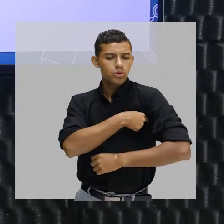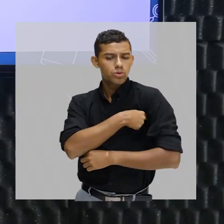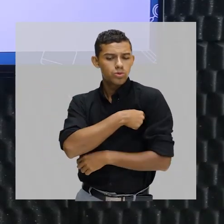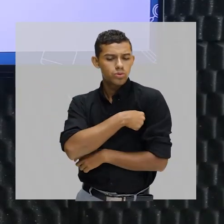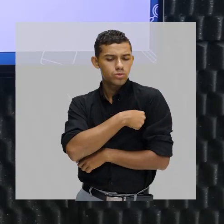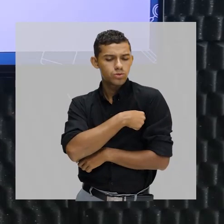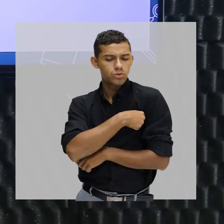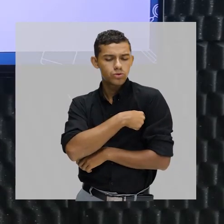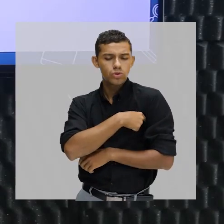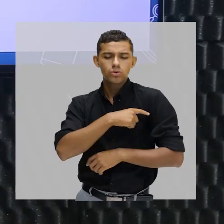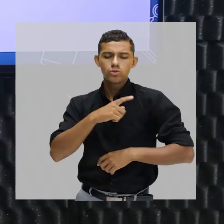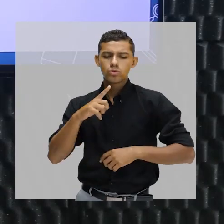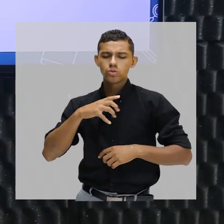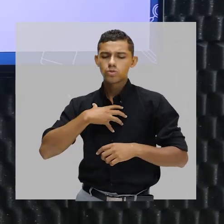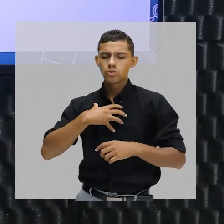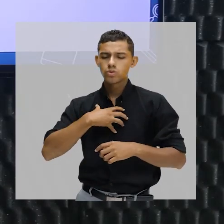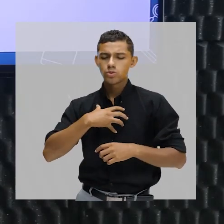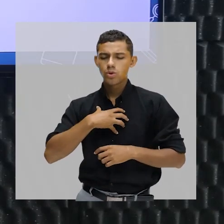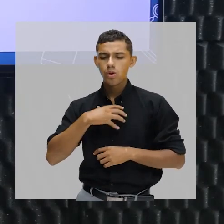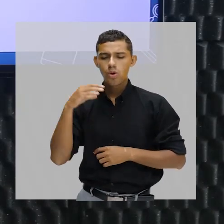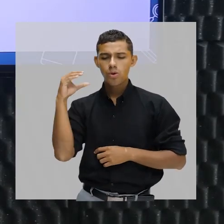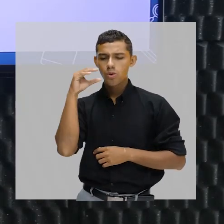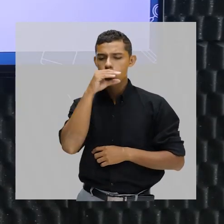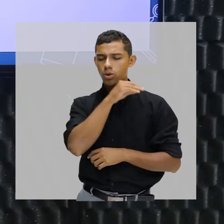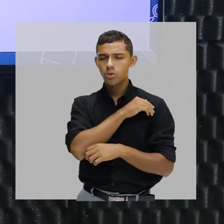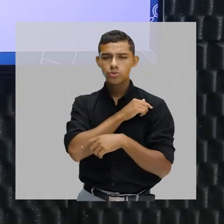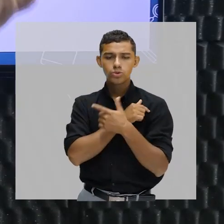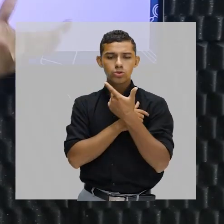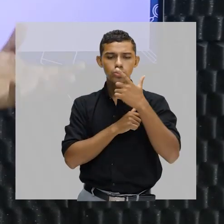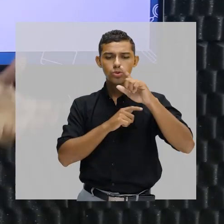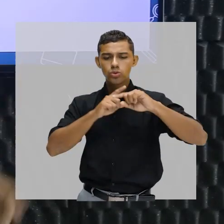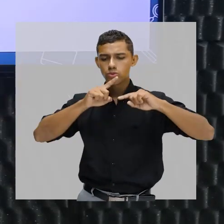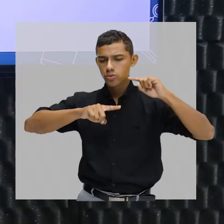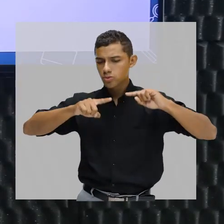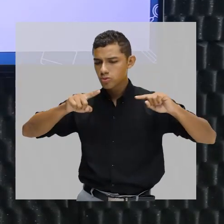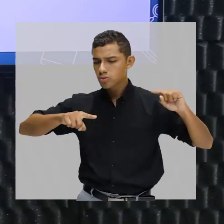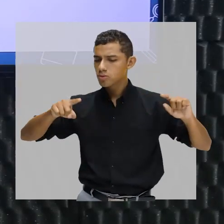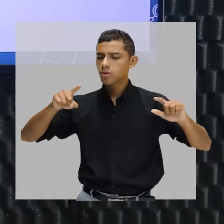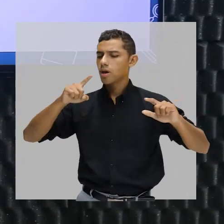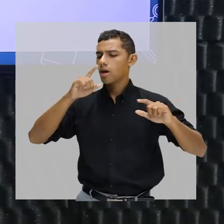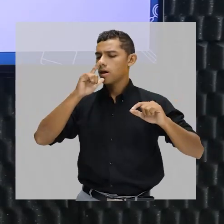emana, né, de outros tipos de matéria que também estão no espaço.